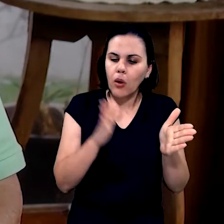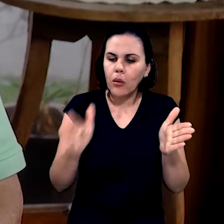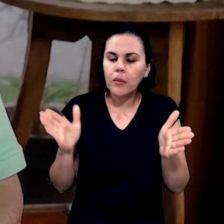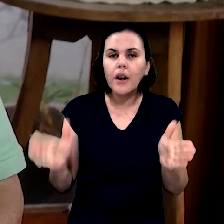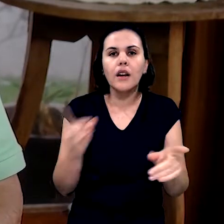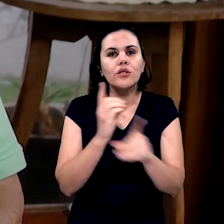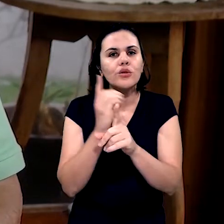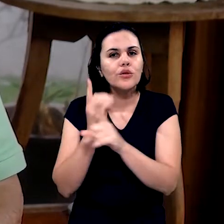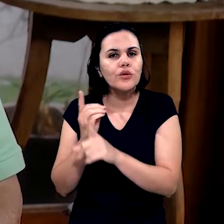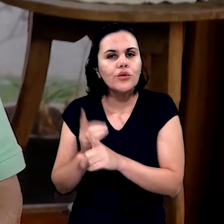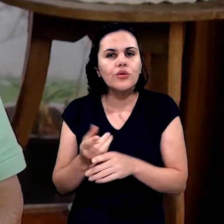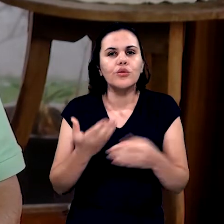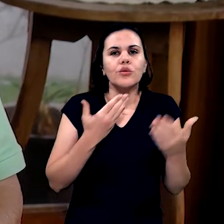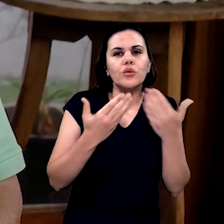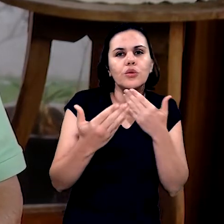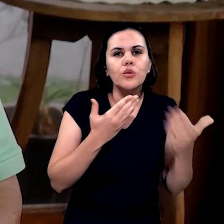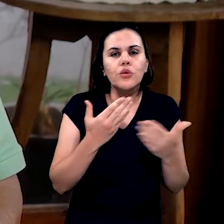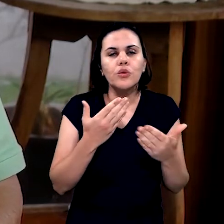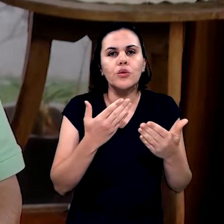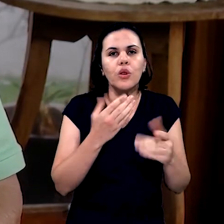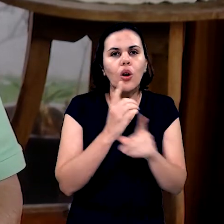fraternidade. Encontra momentos